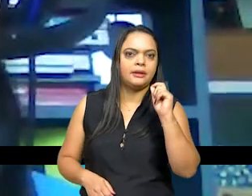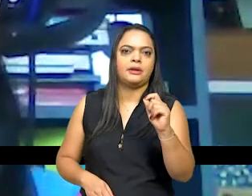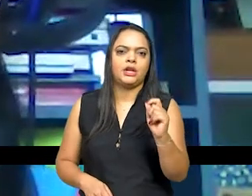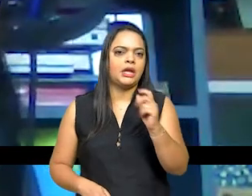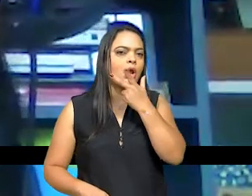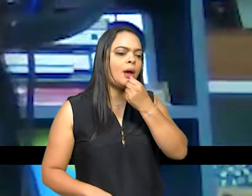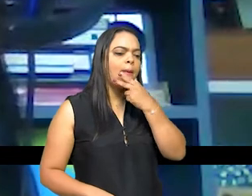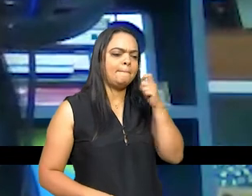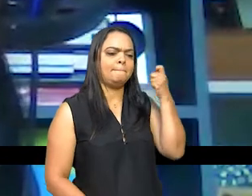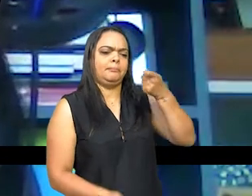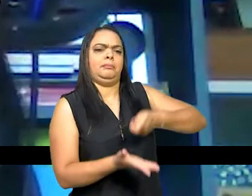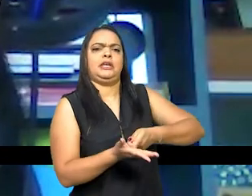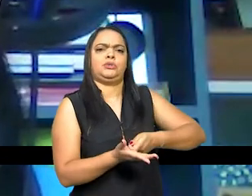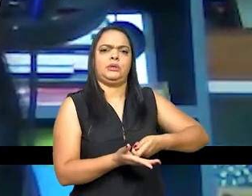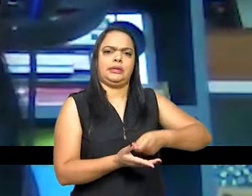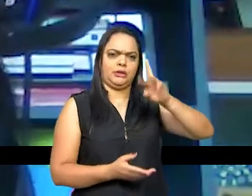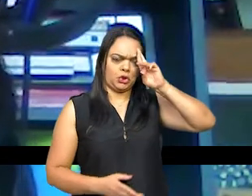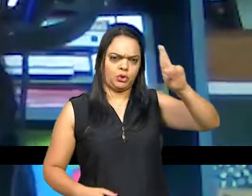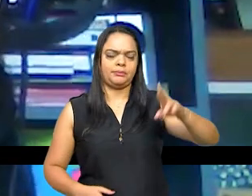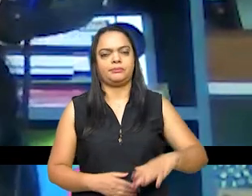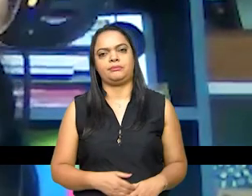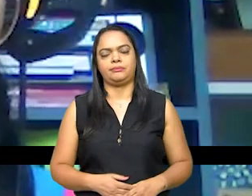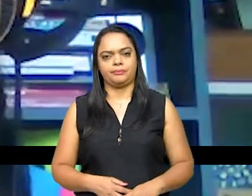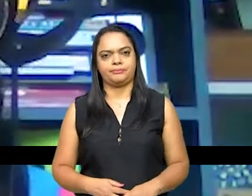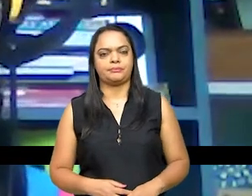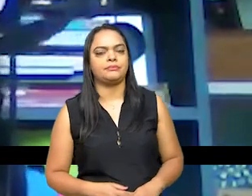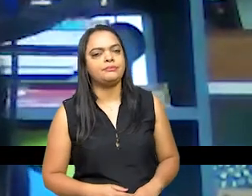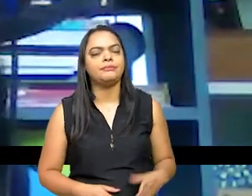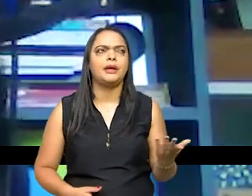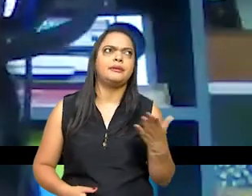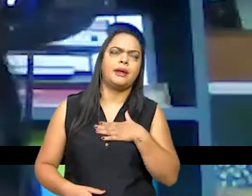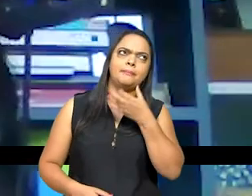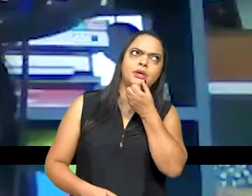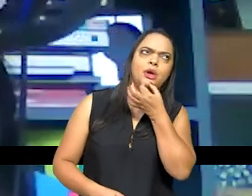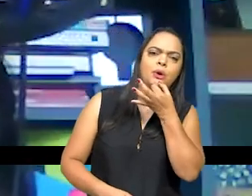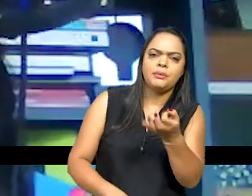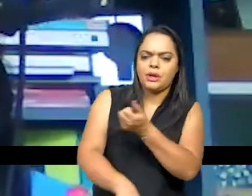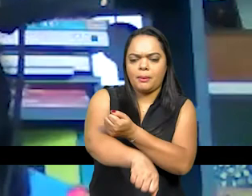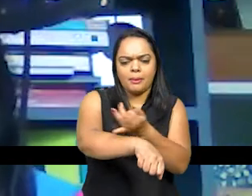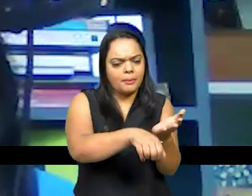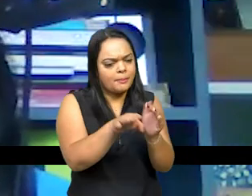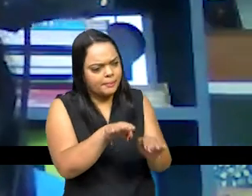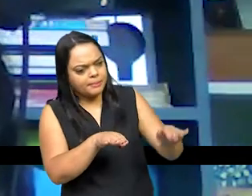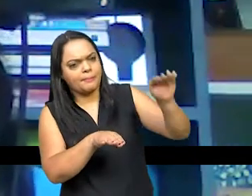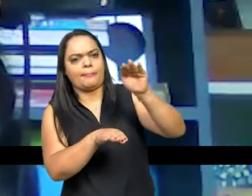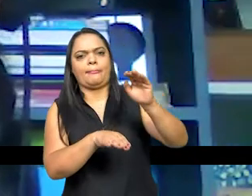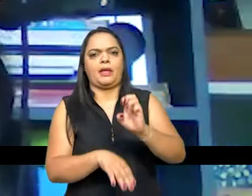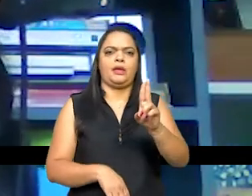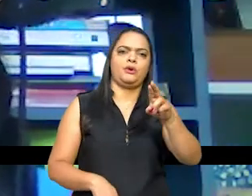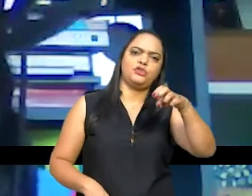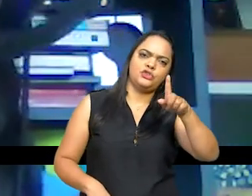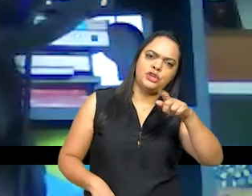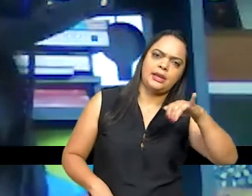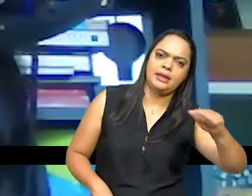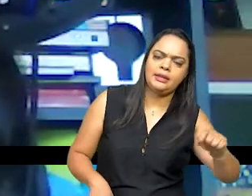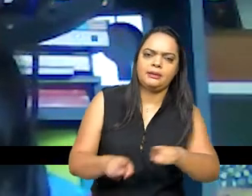masculina. E para mim, a gente pensa supremacia branca, branquitude, eugenia, raciologia, e aí eu acho